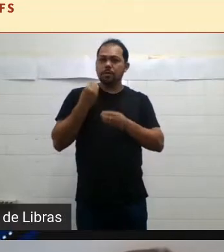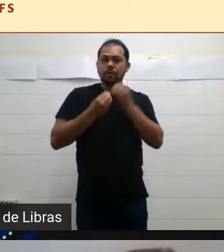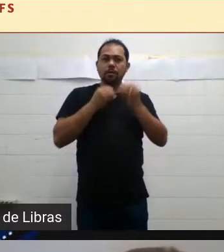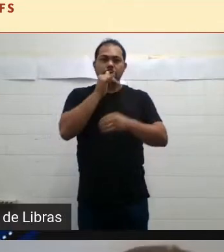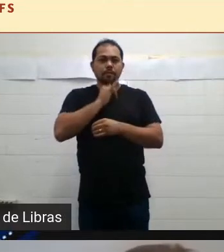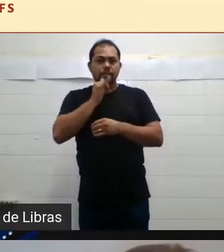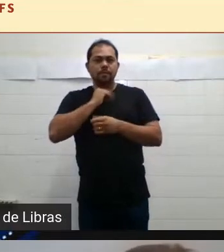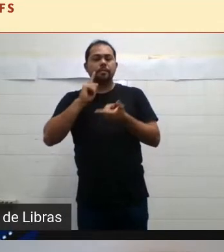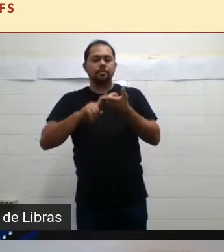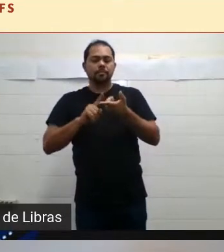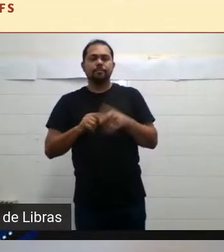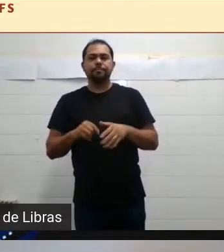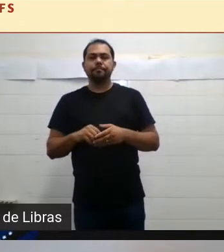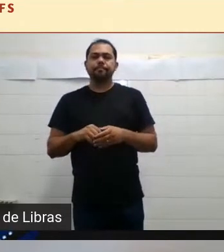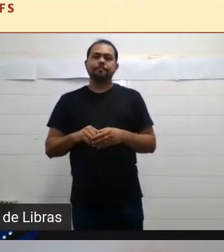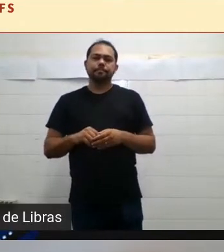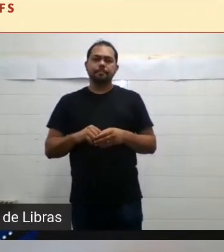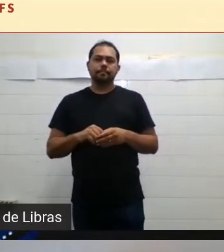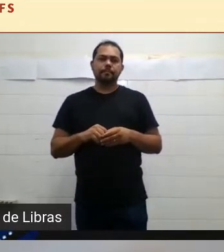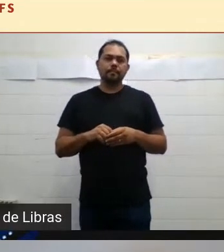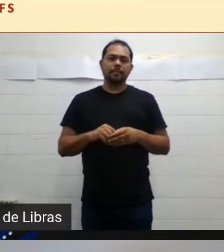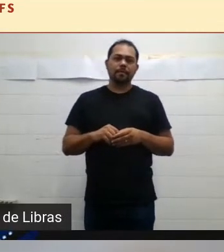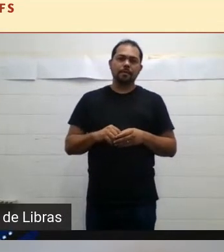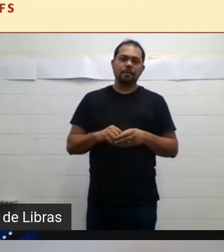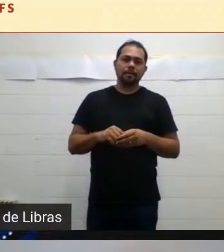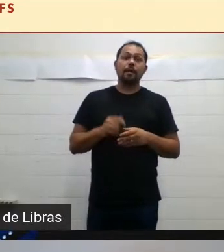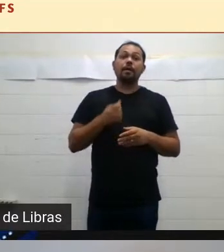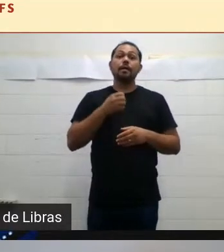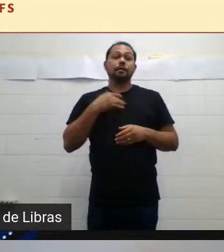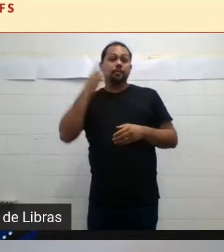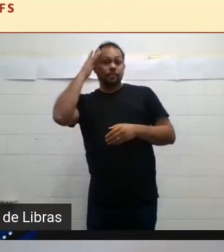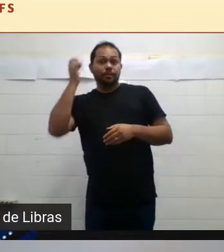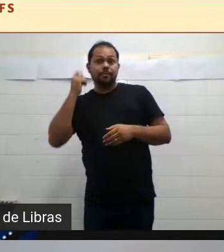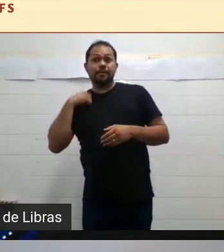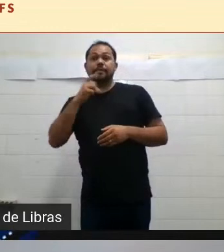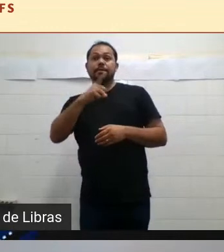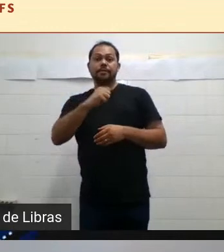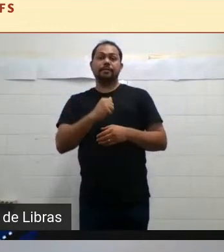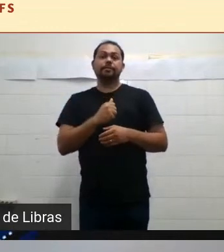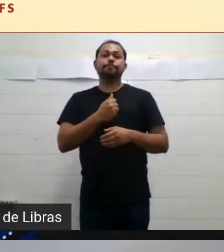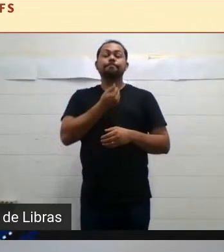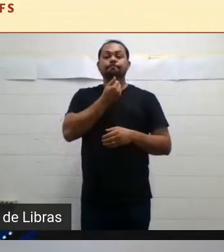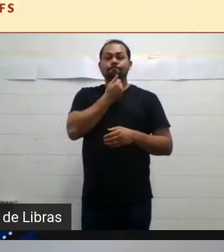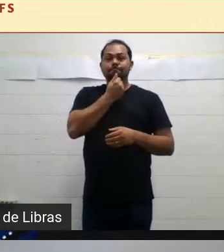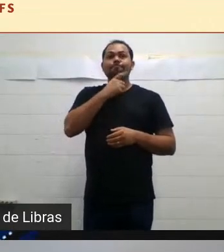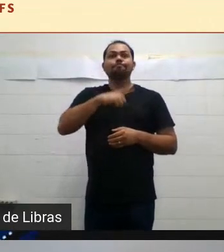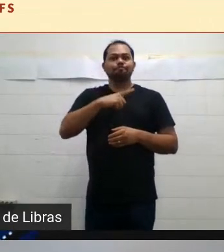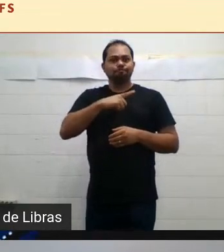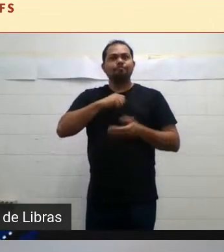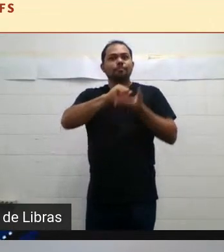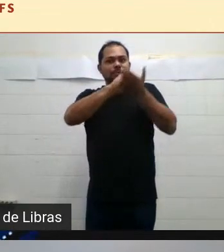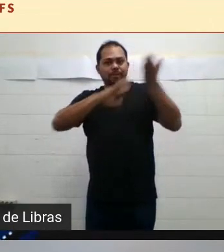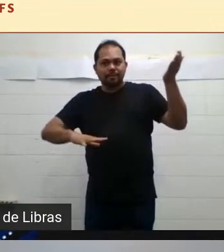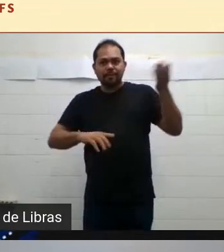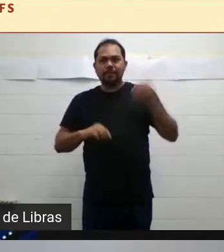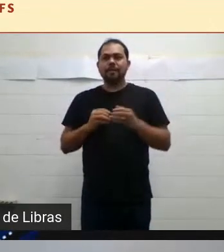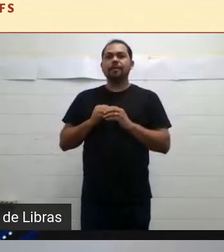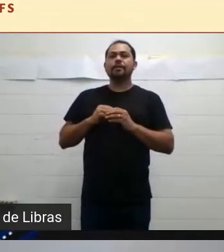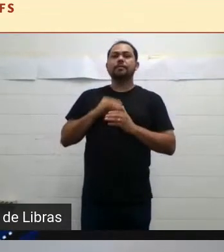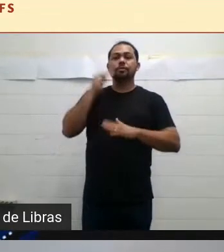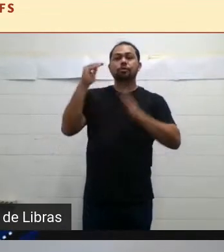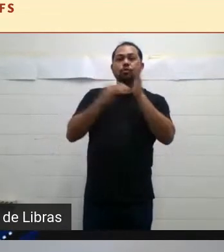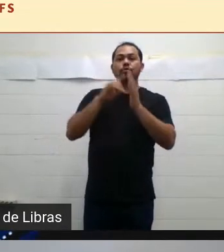Então, nós temos ainda atividade amanhã, né? Nosso último dia de evento. Então, amanhã de manhã nós teremos uma